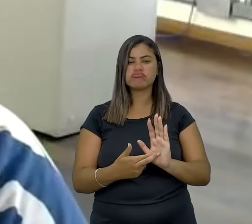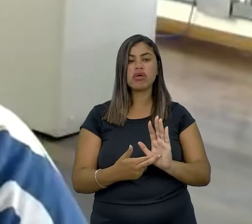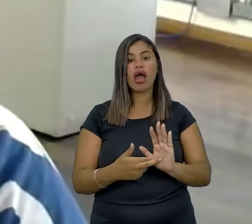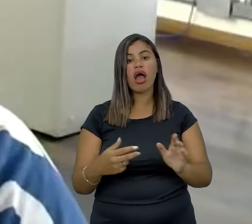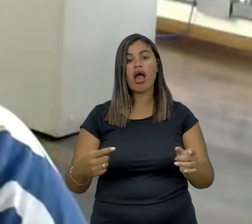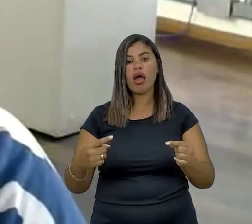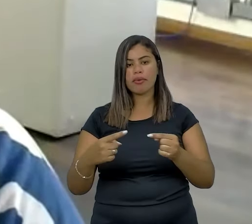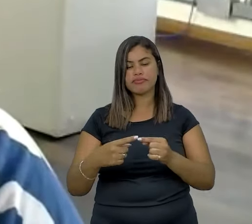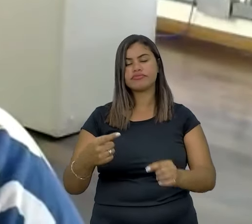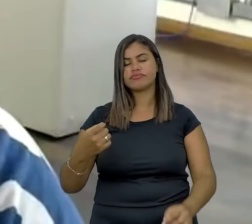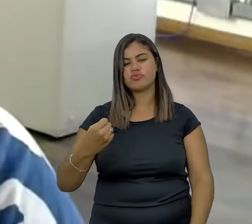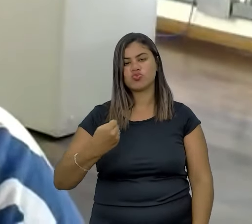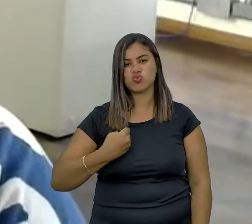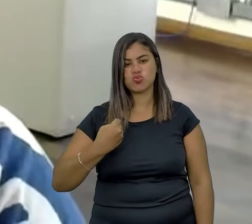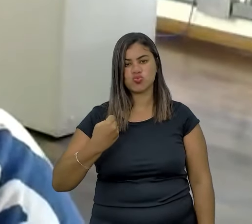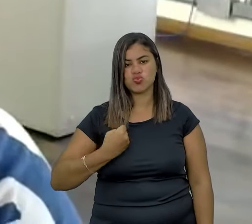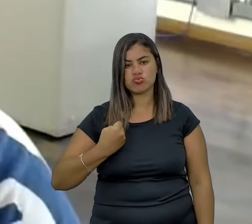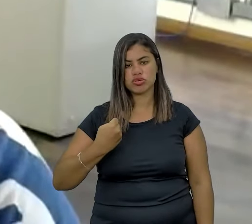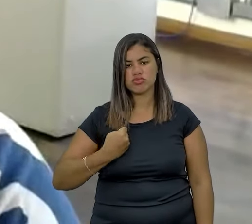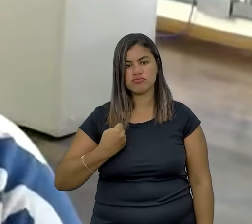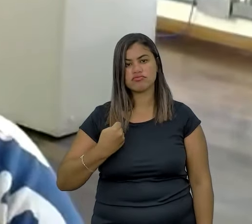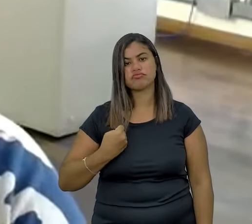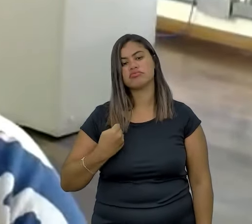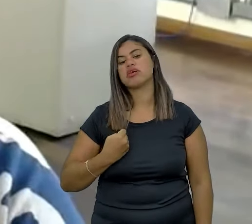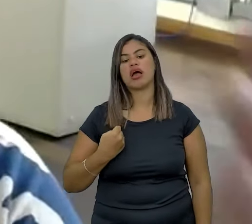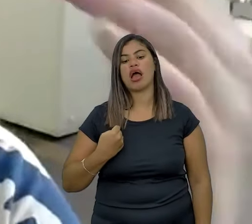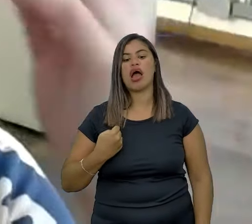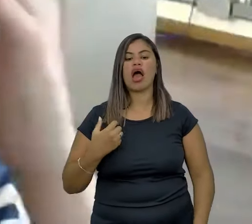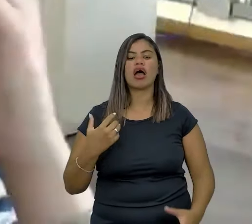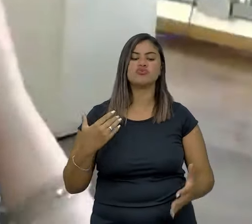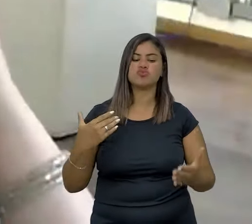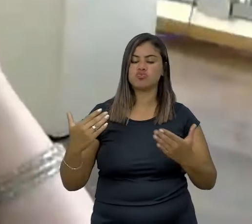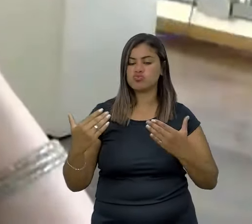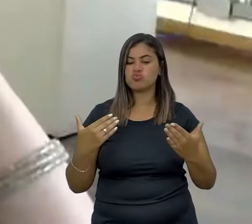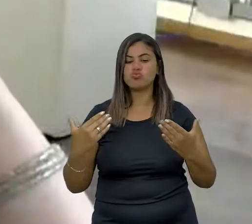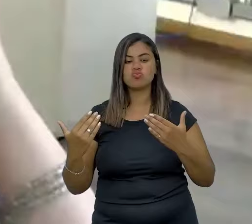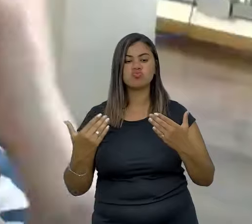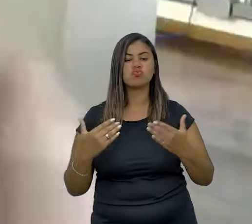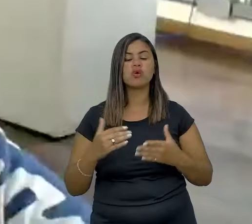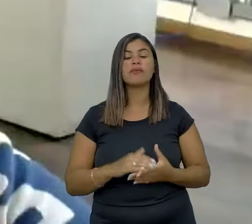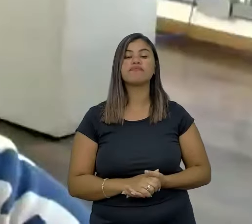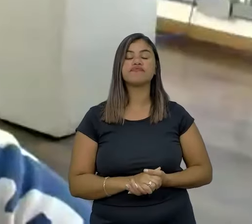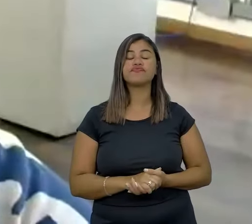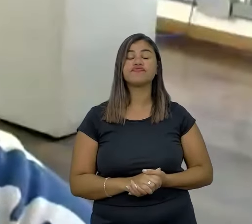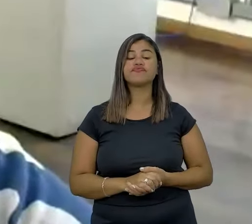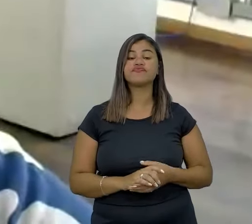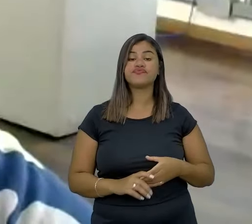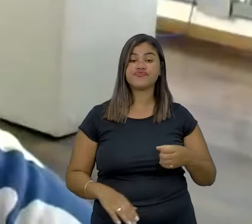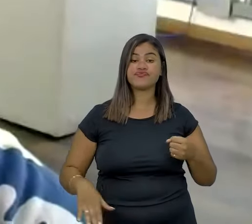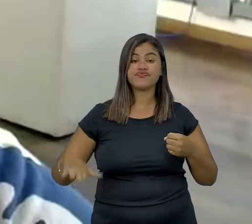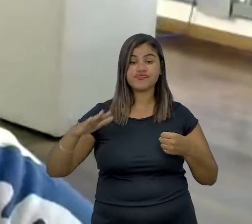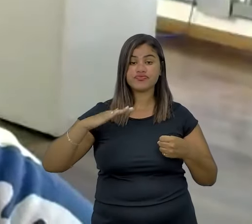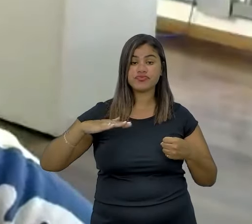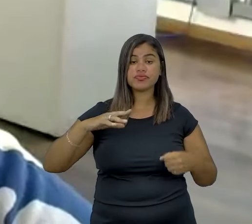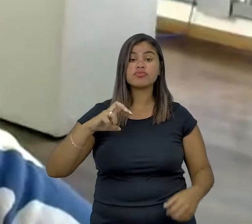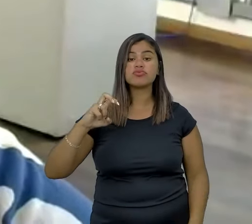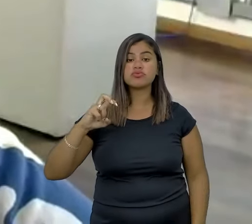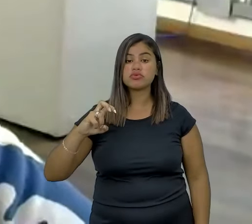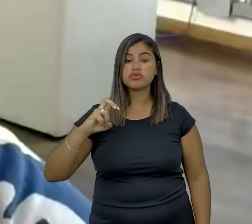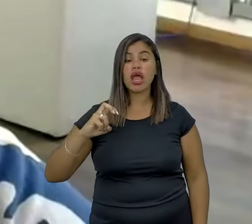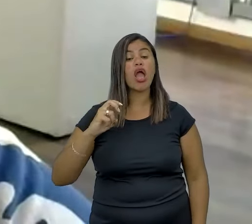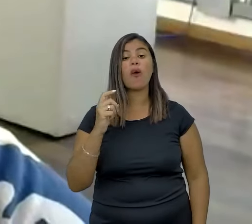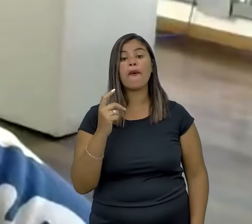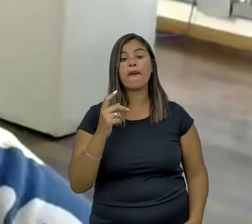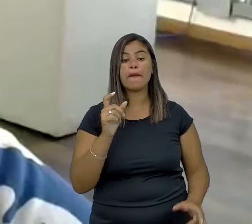uma situação numérica a ser contada e comparada. E o nível 5, as palavras elas se tornam